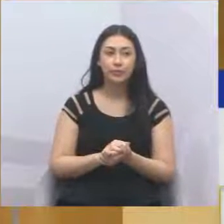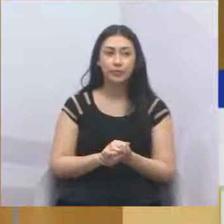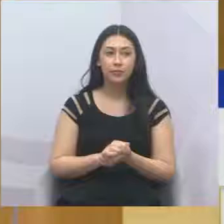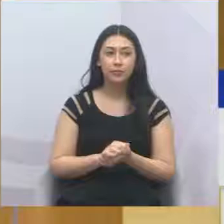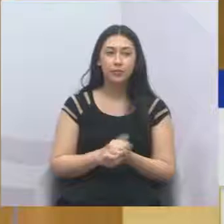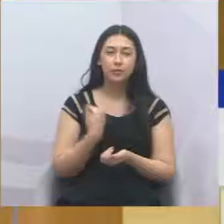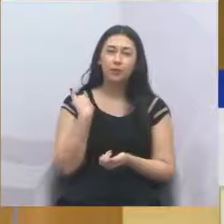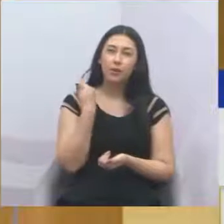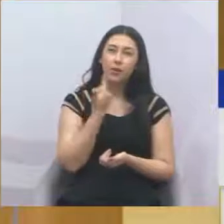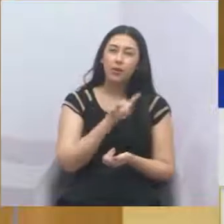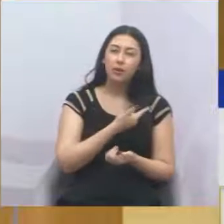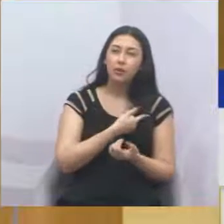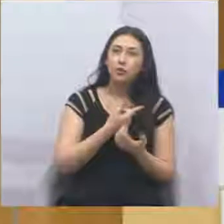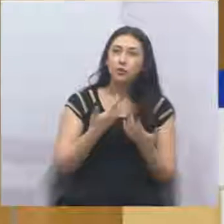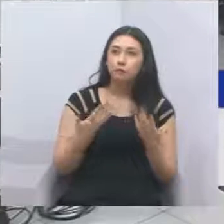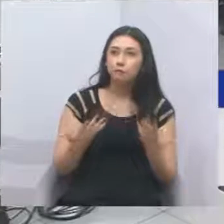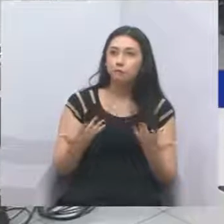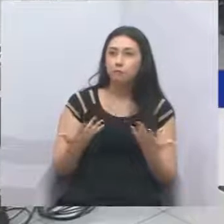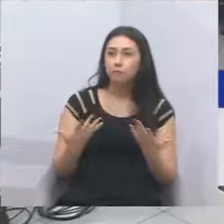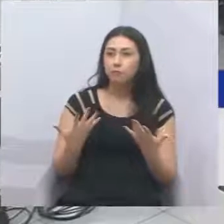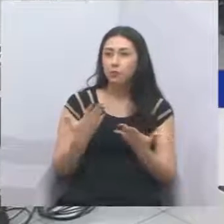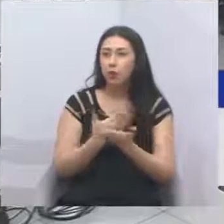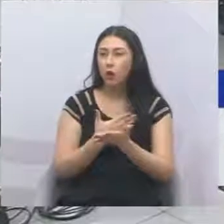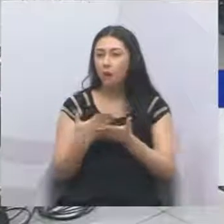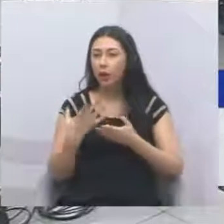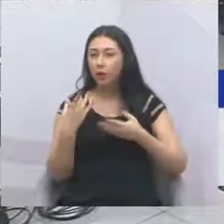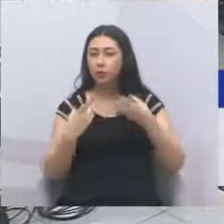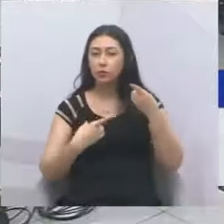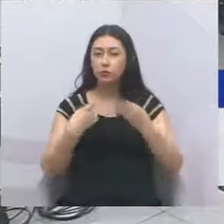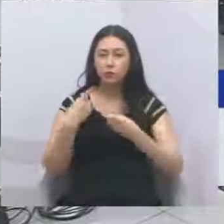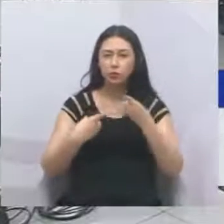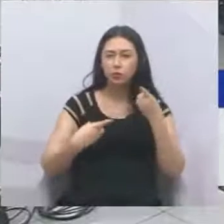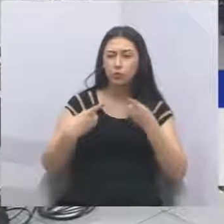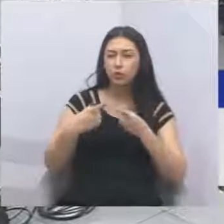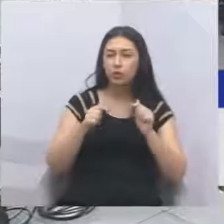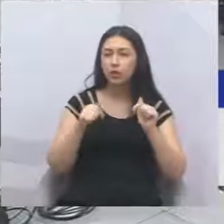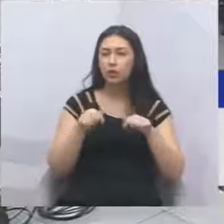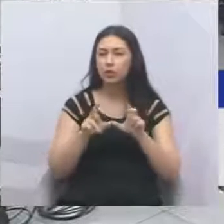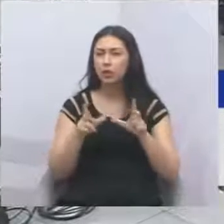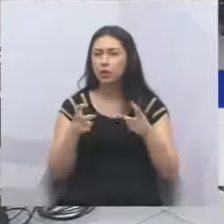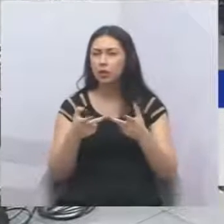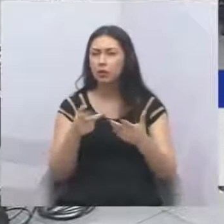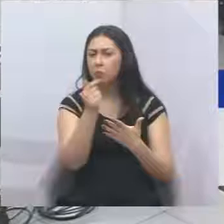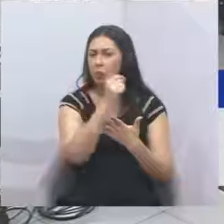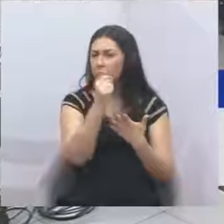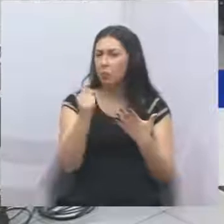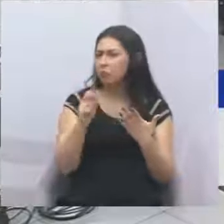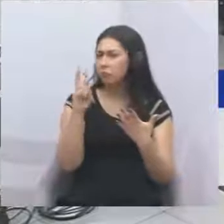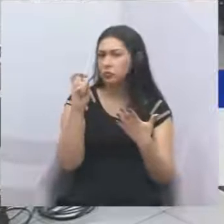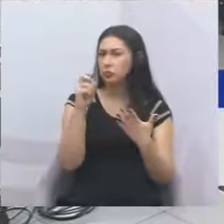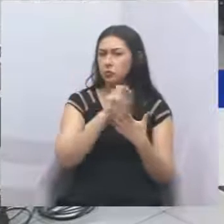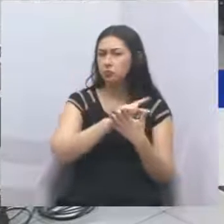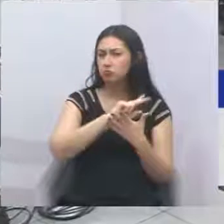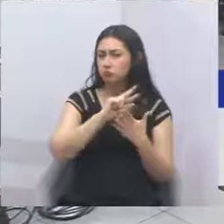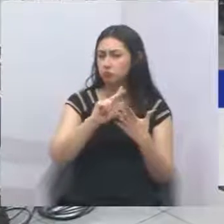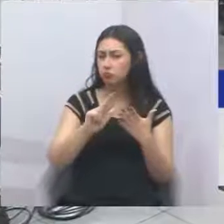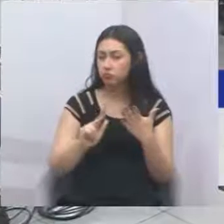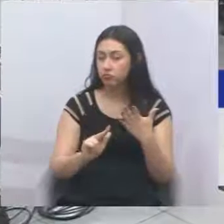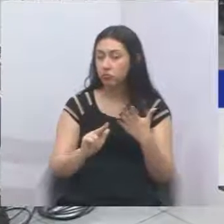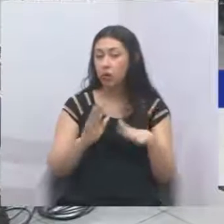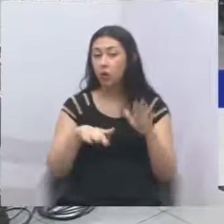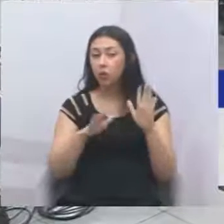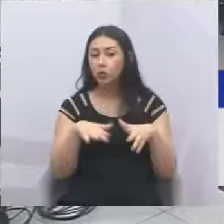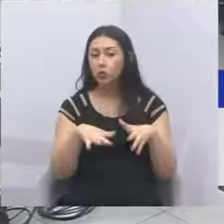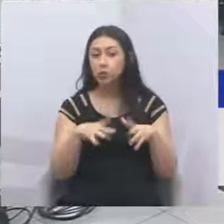A gente traz à discussão dessa casa diversos temas, uns